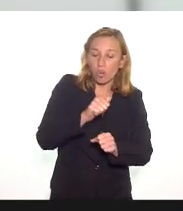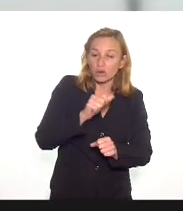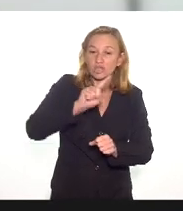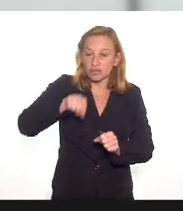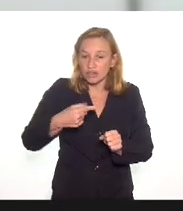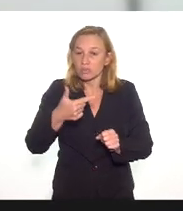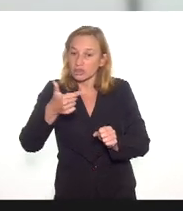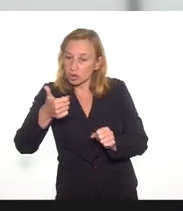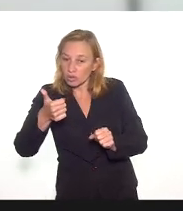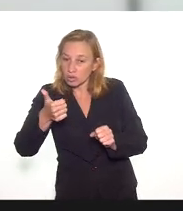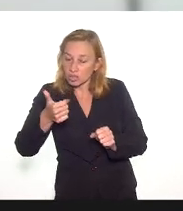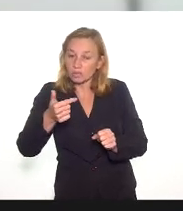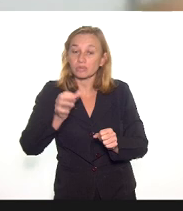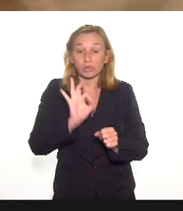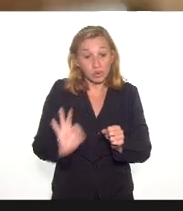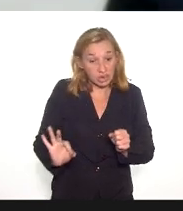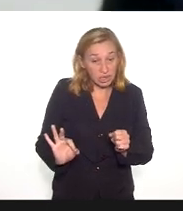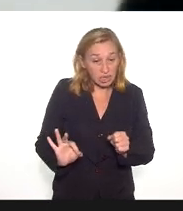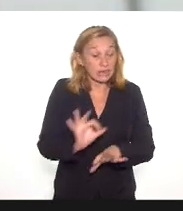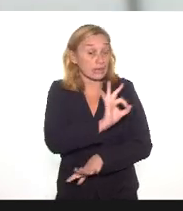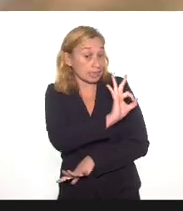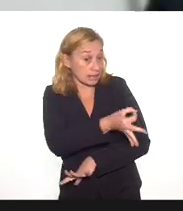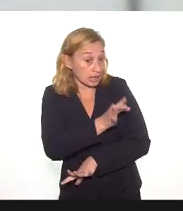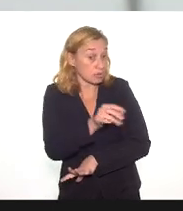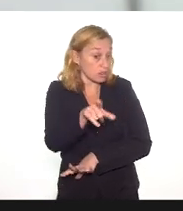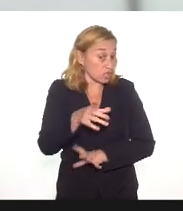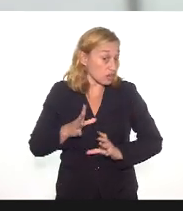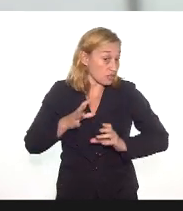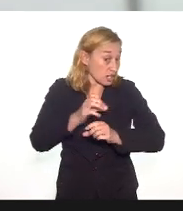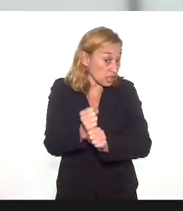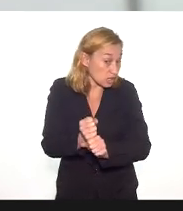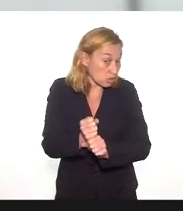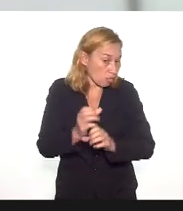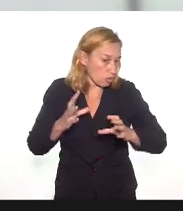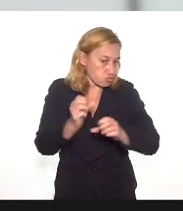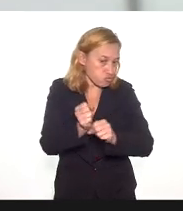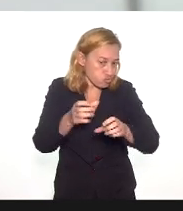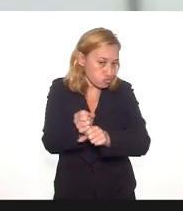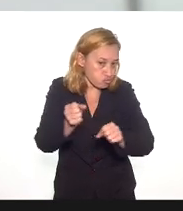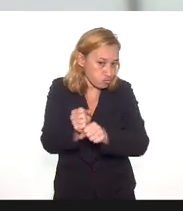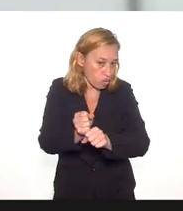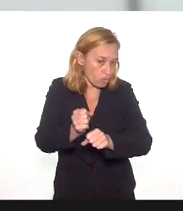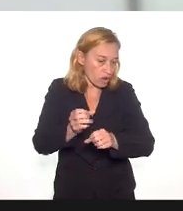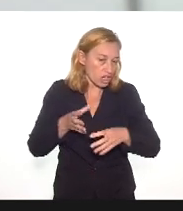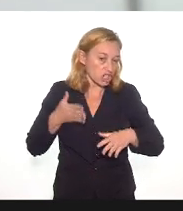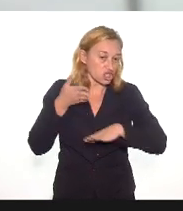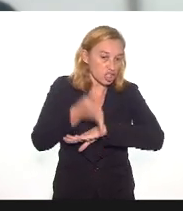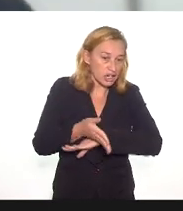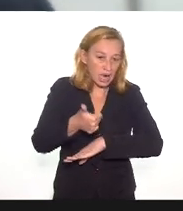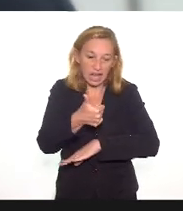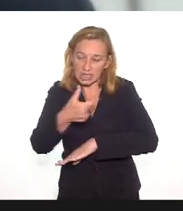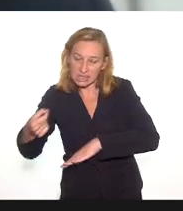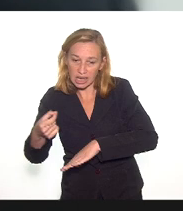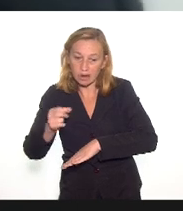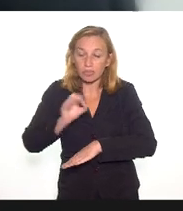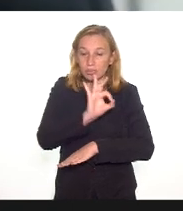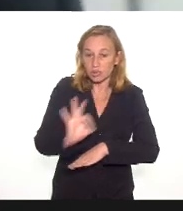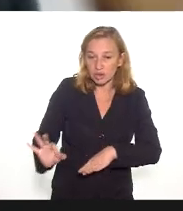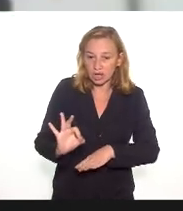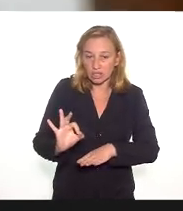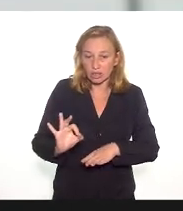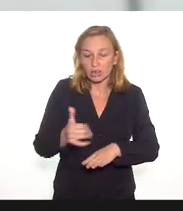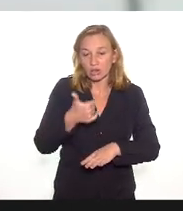11,12%. E, evidentemente, se você fizer essa soma acumulada, chega a 100% no décimo